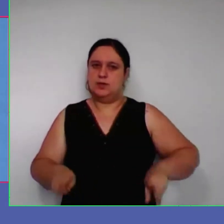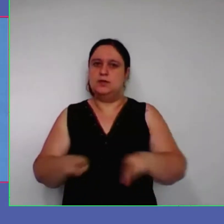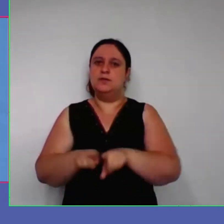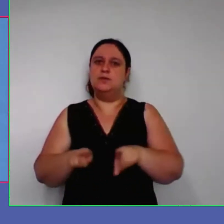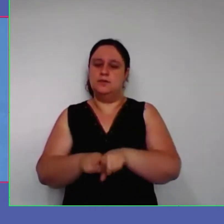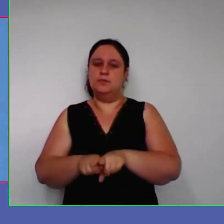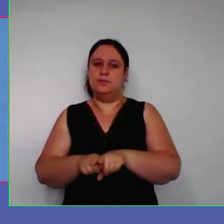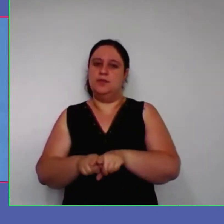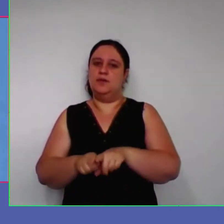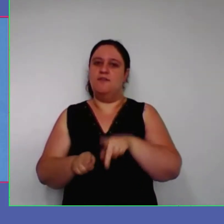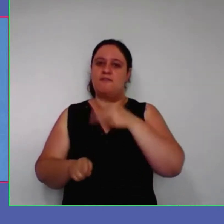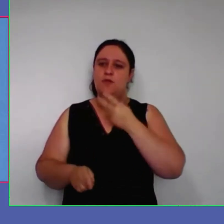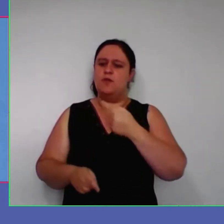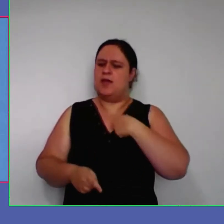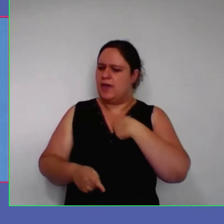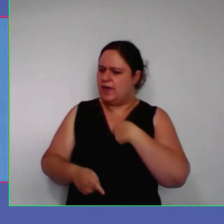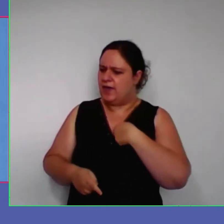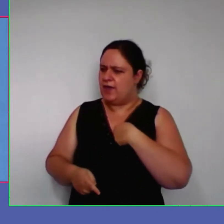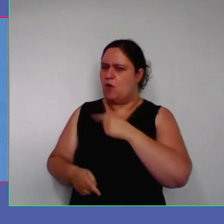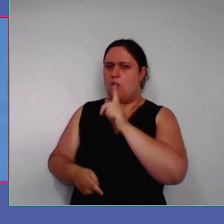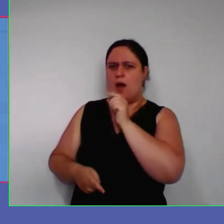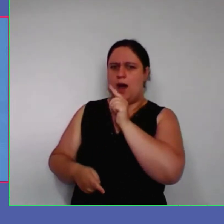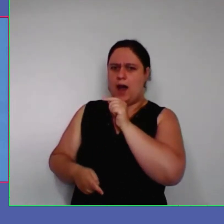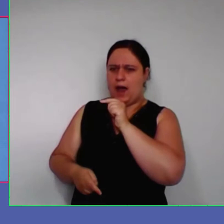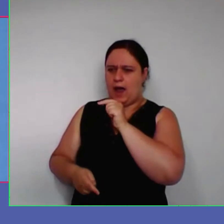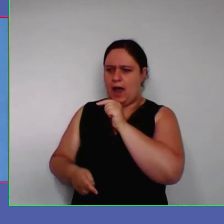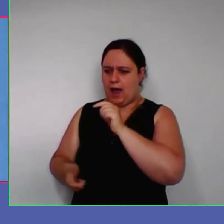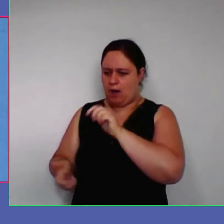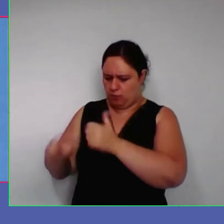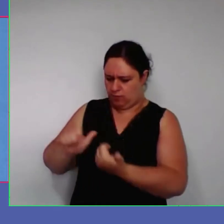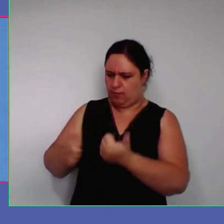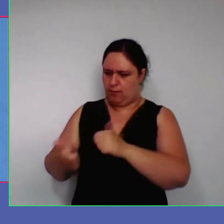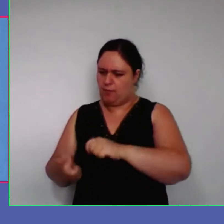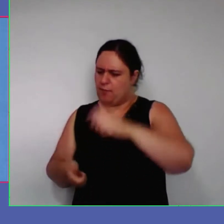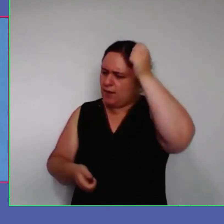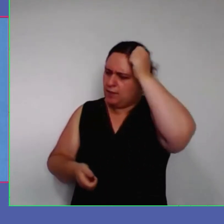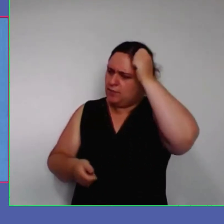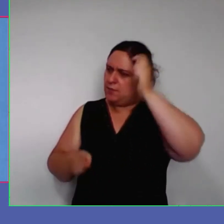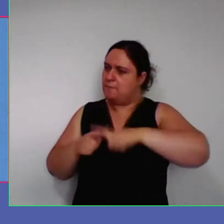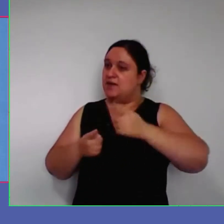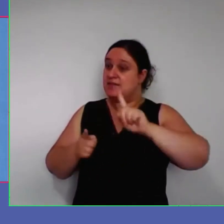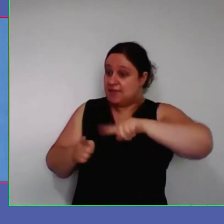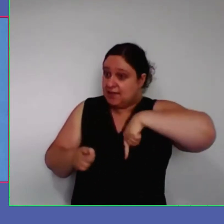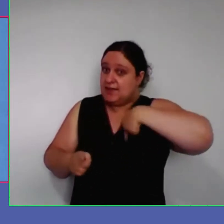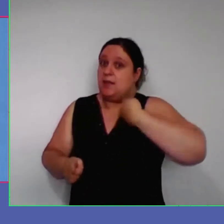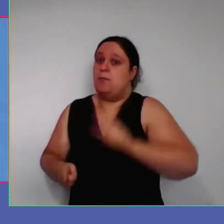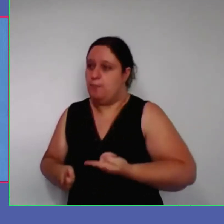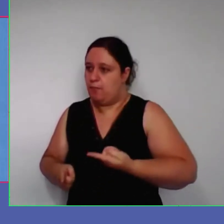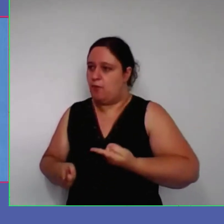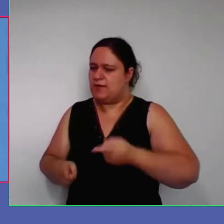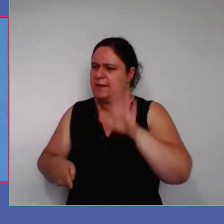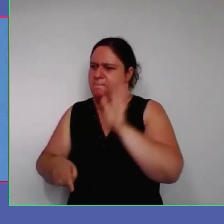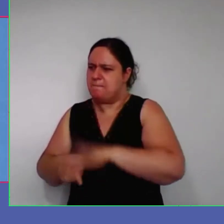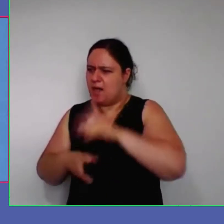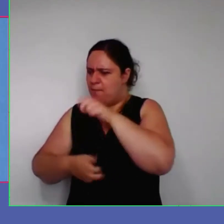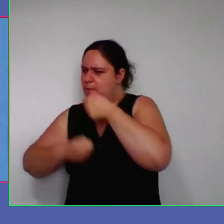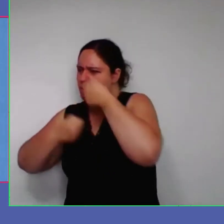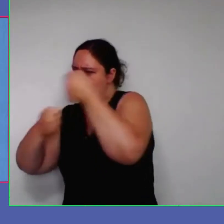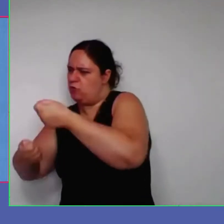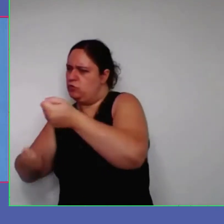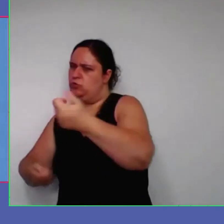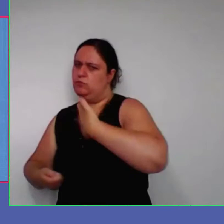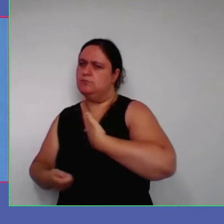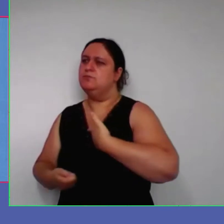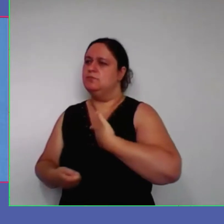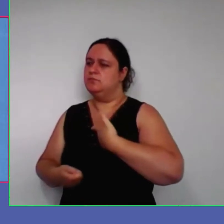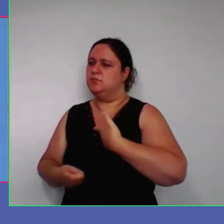para arrependimento, mas aquele que vem depois de mim é mais poderoso do que eu, cujas